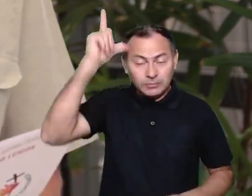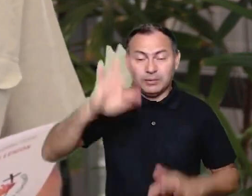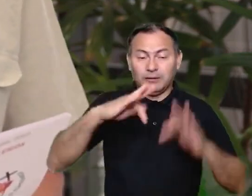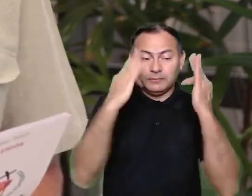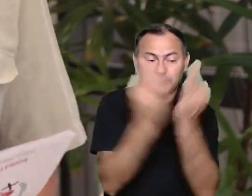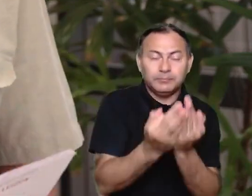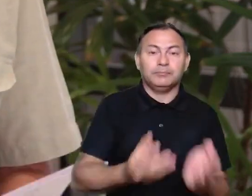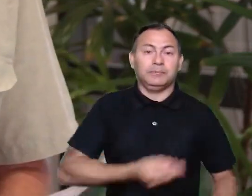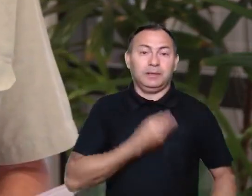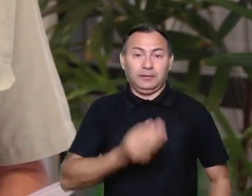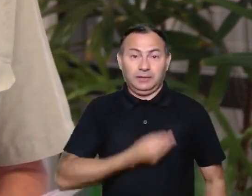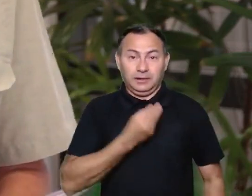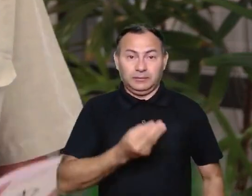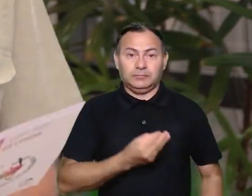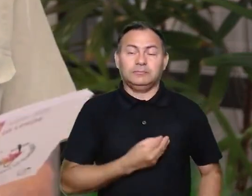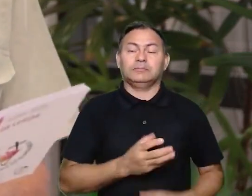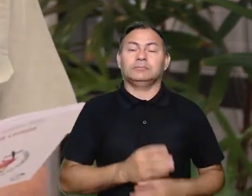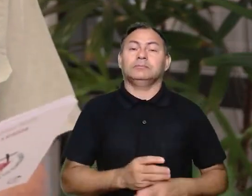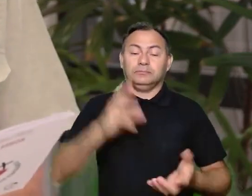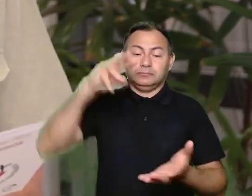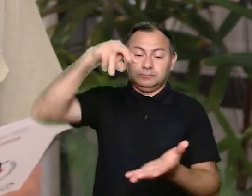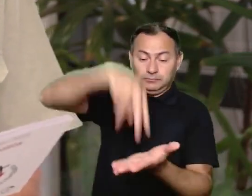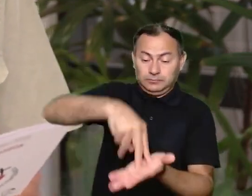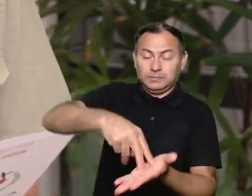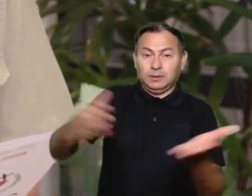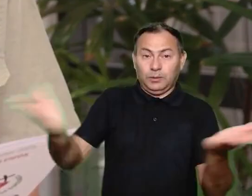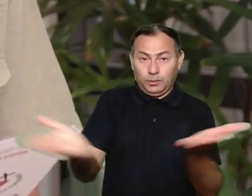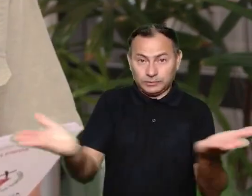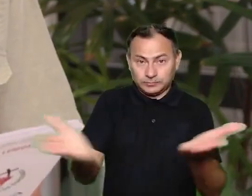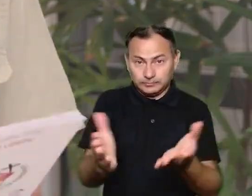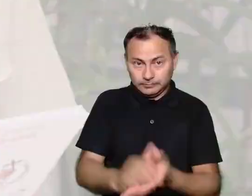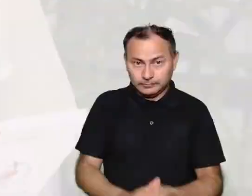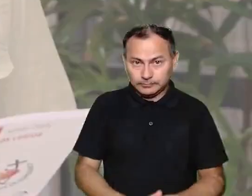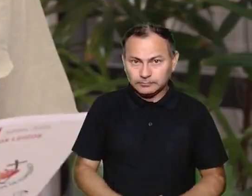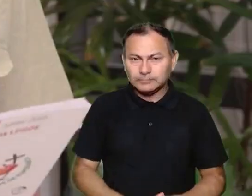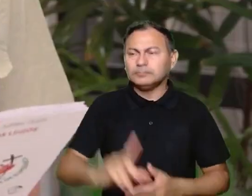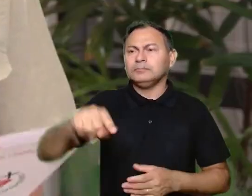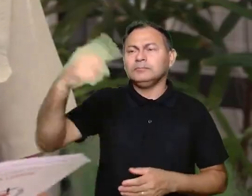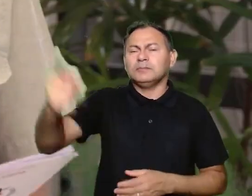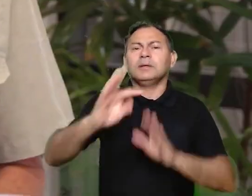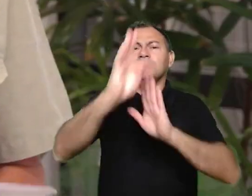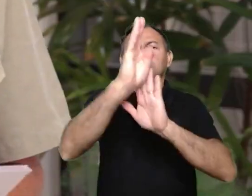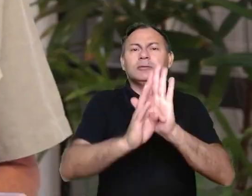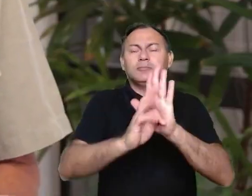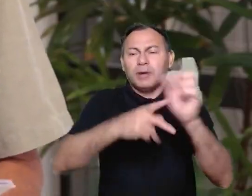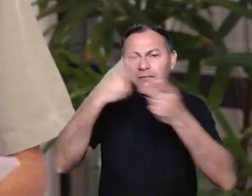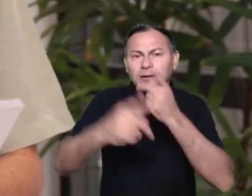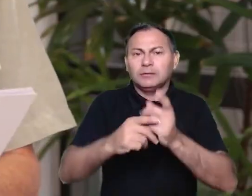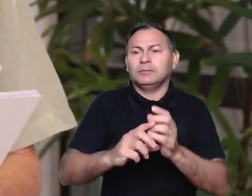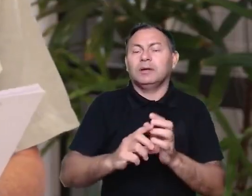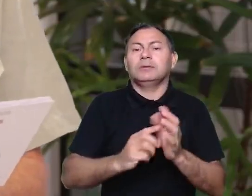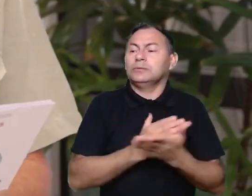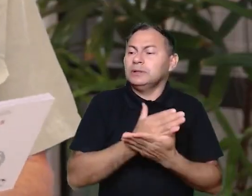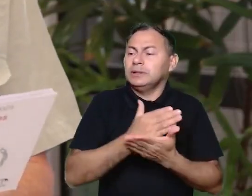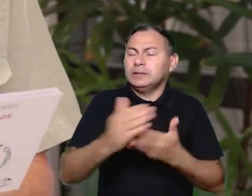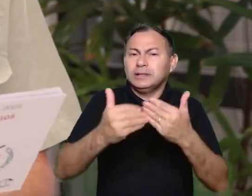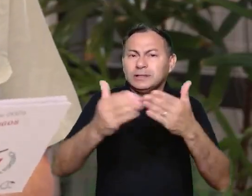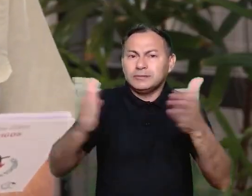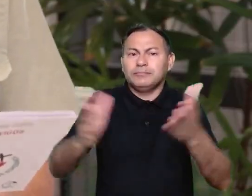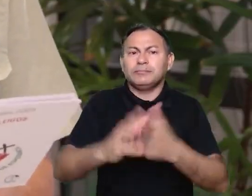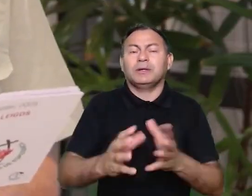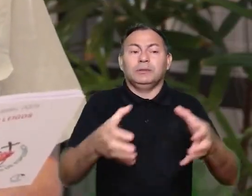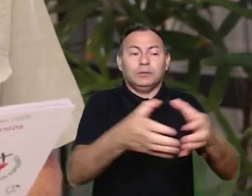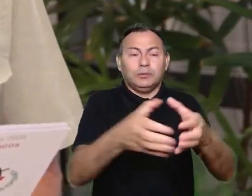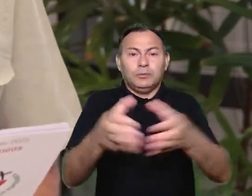família e a vida, que está atuando hoje, né? Depois o texto fala do